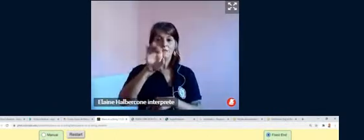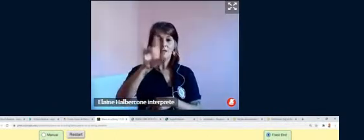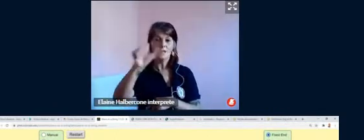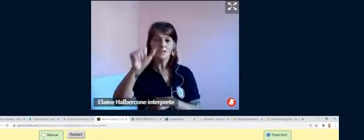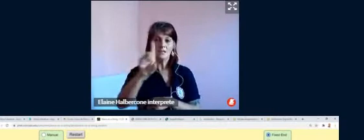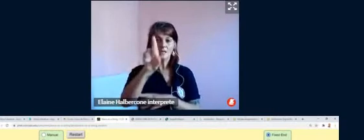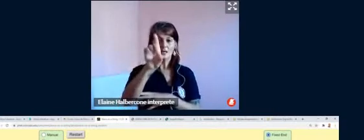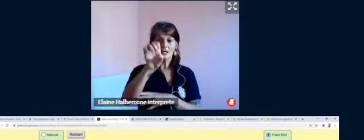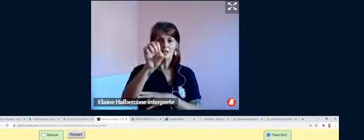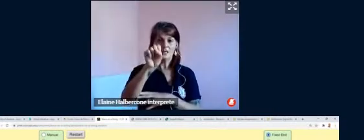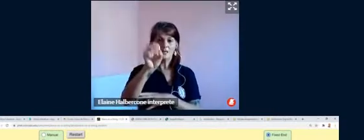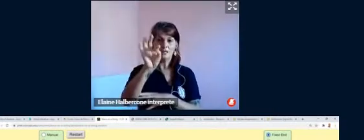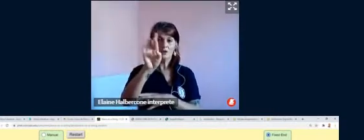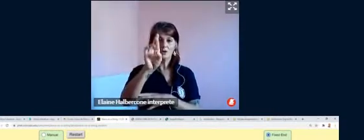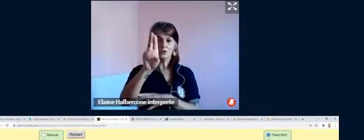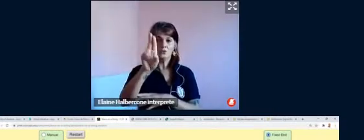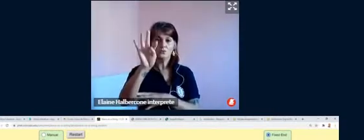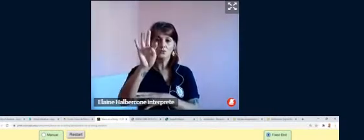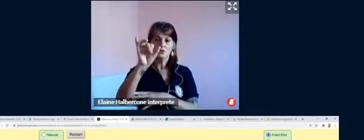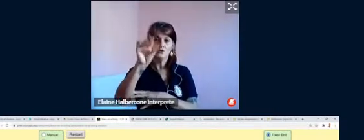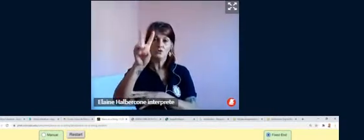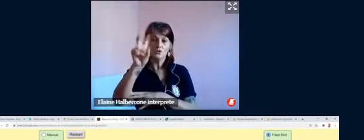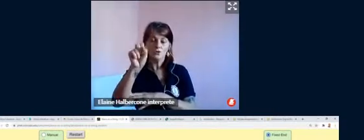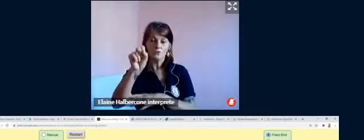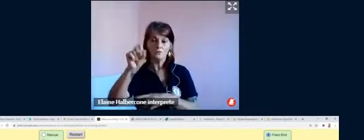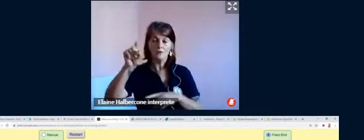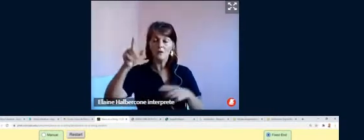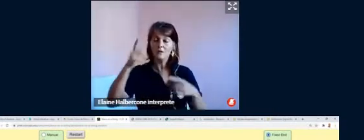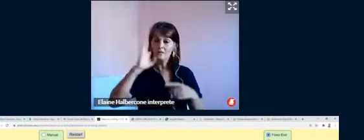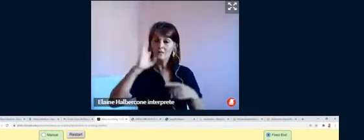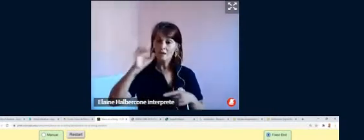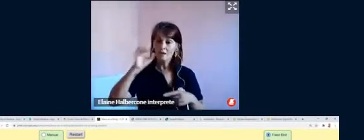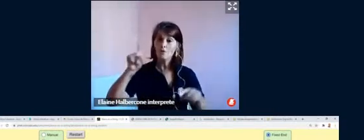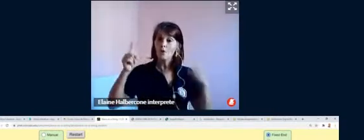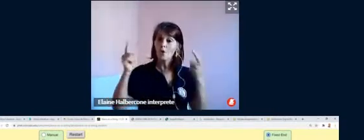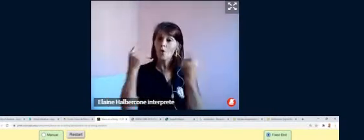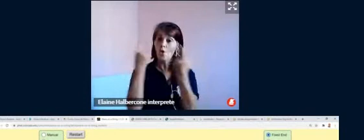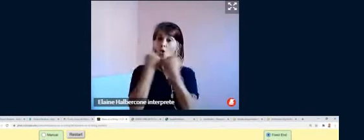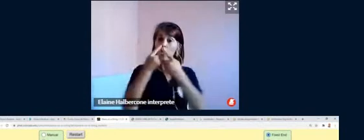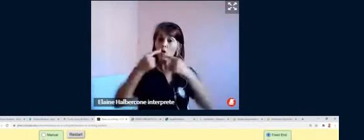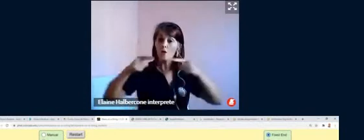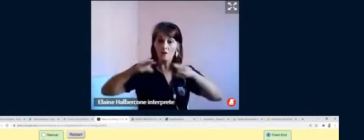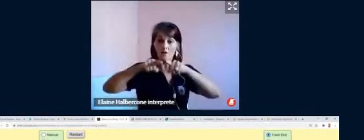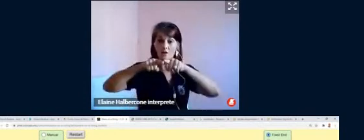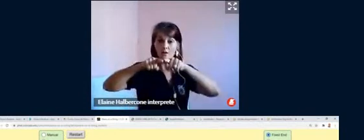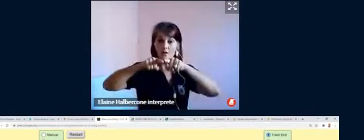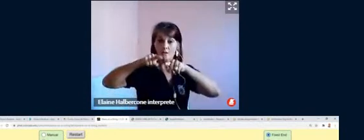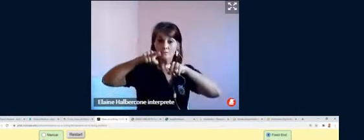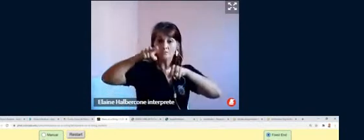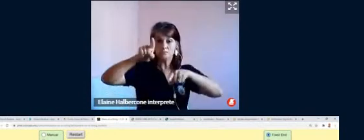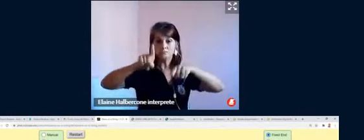legal disso tudo é que depois que eles se encontram, eles continuam se propagando como se